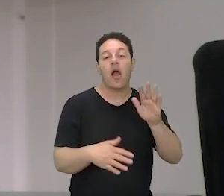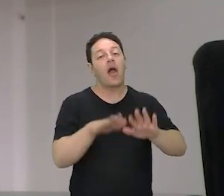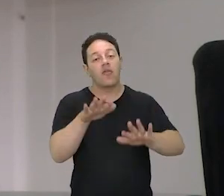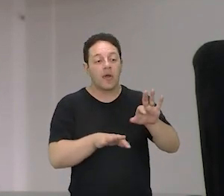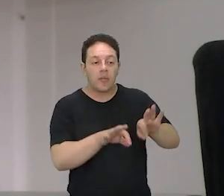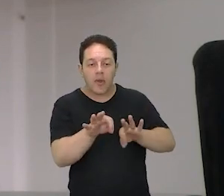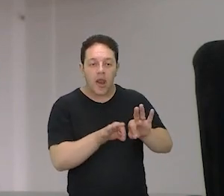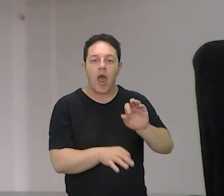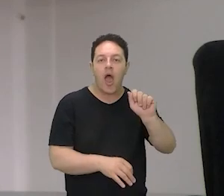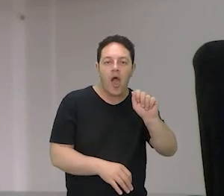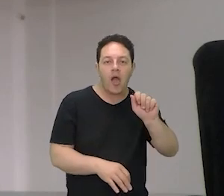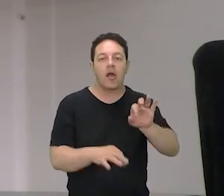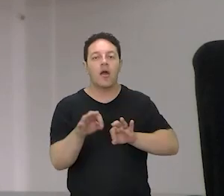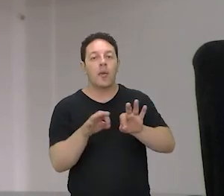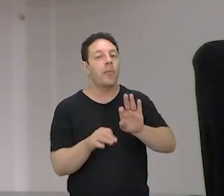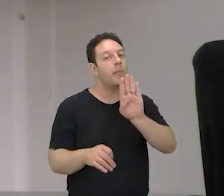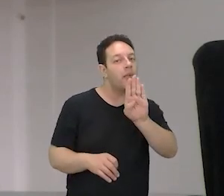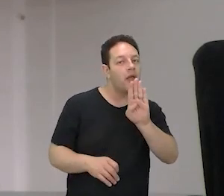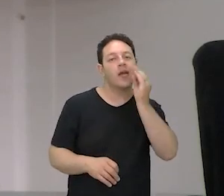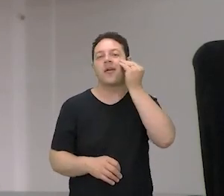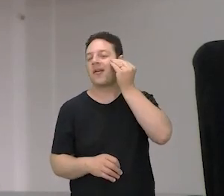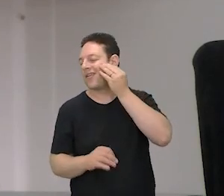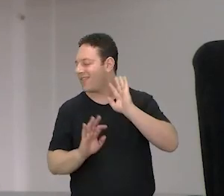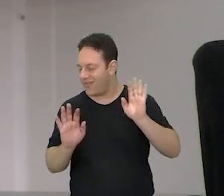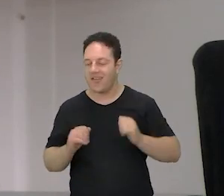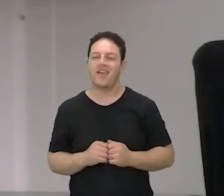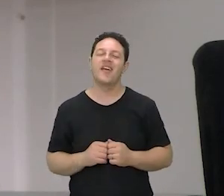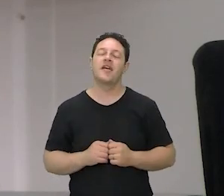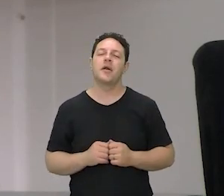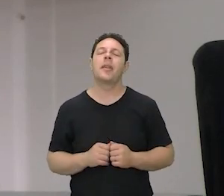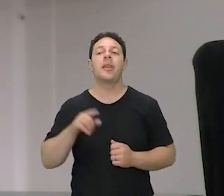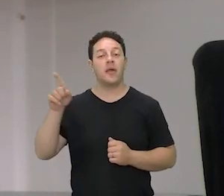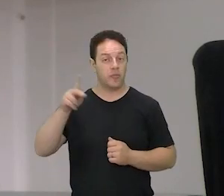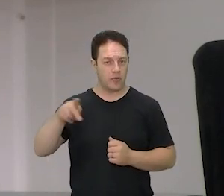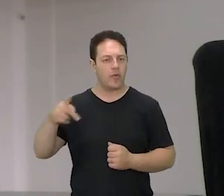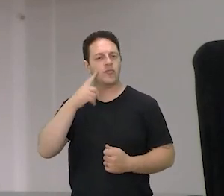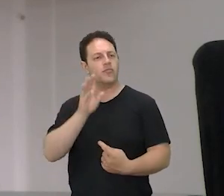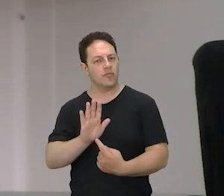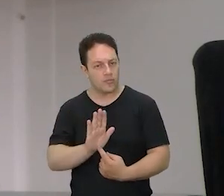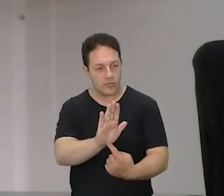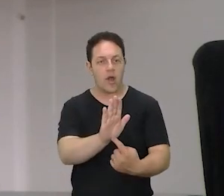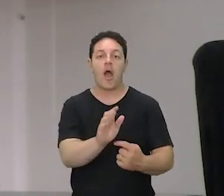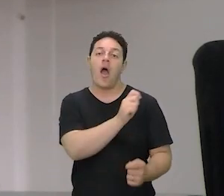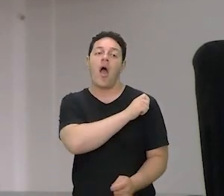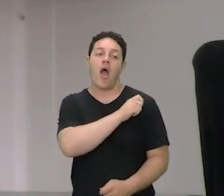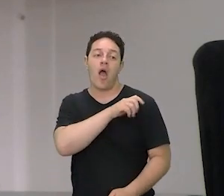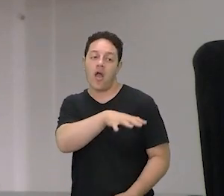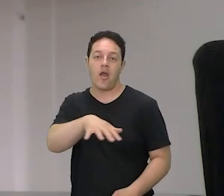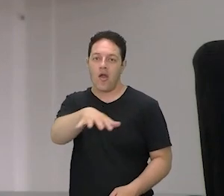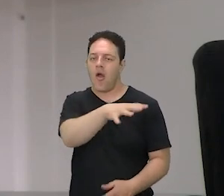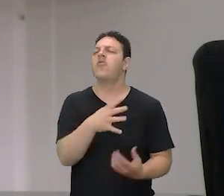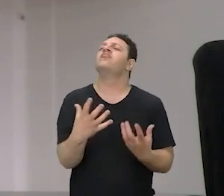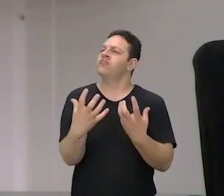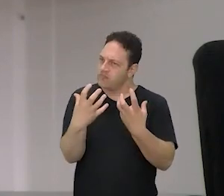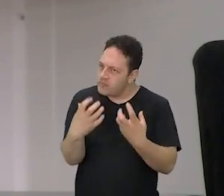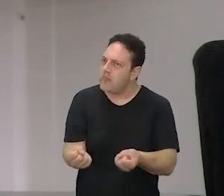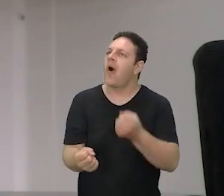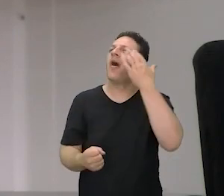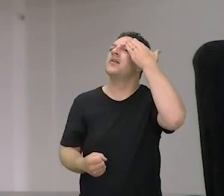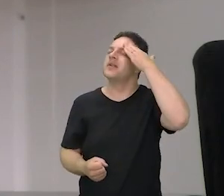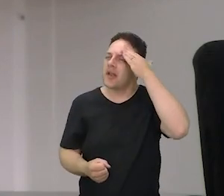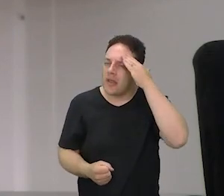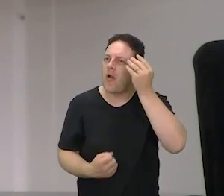Então, feito a apresentação, os alunos abraçarem a ideia, começarem a